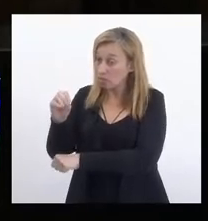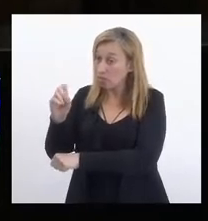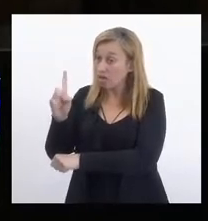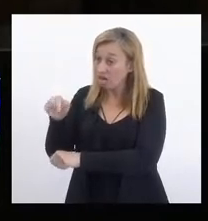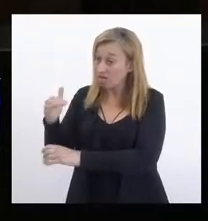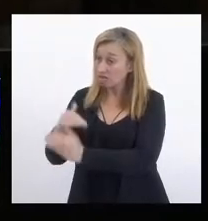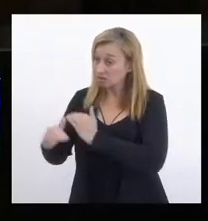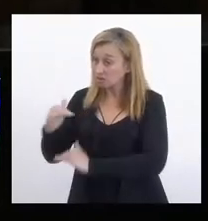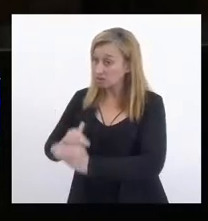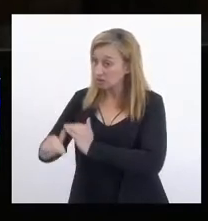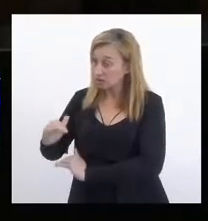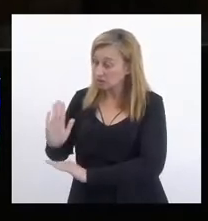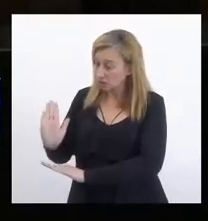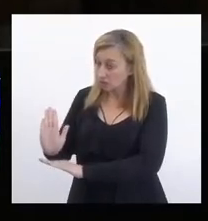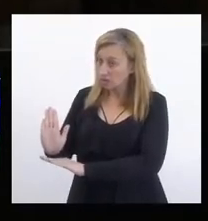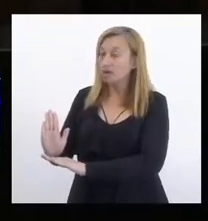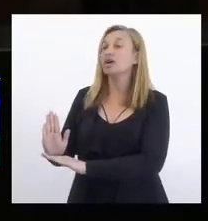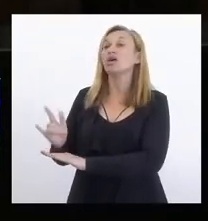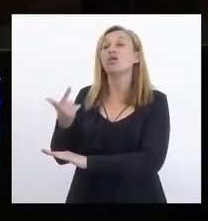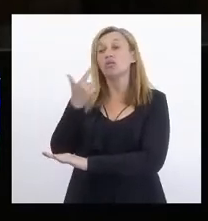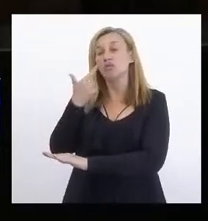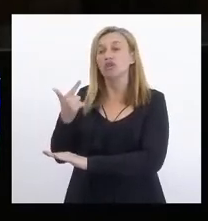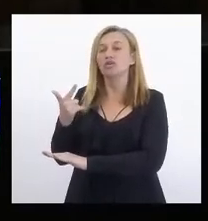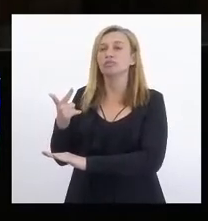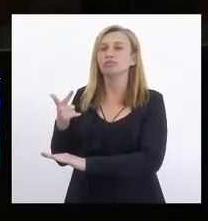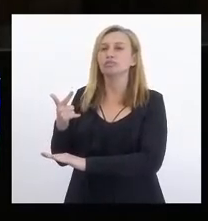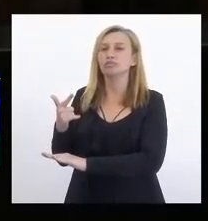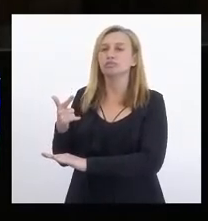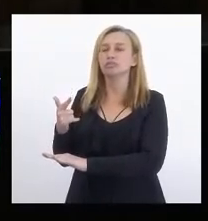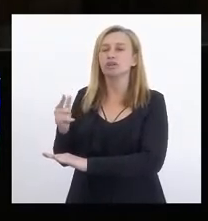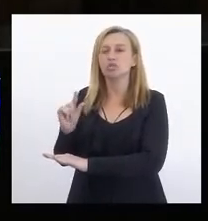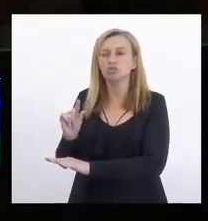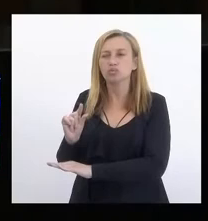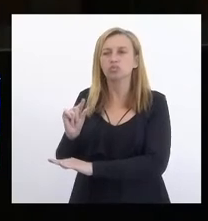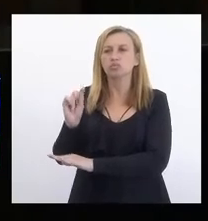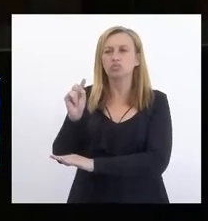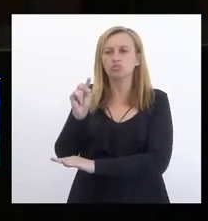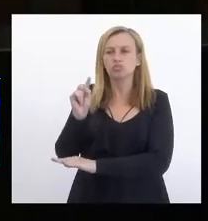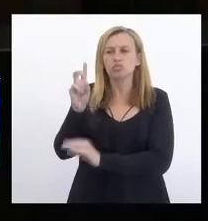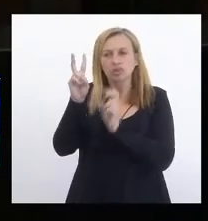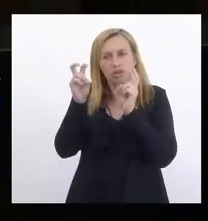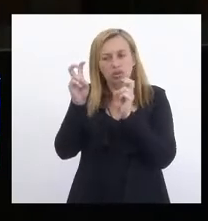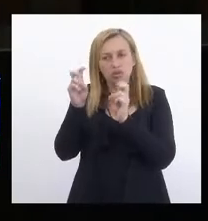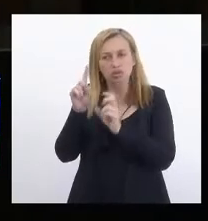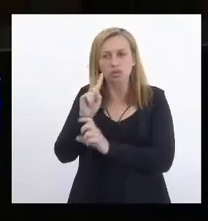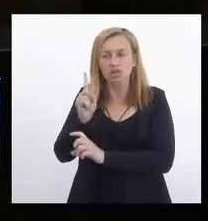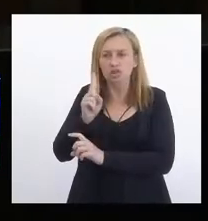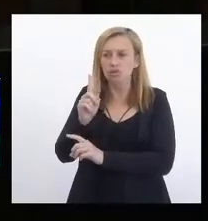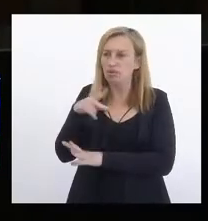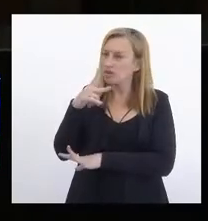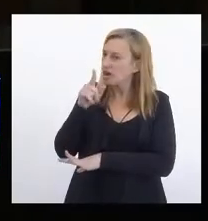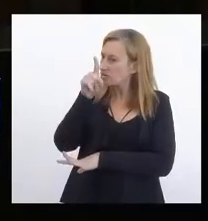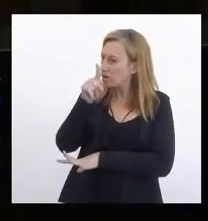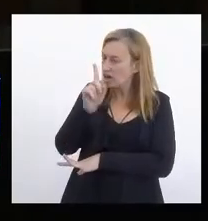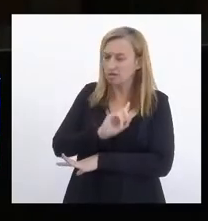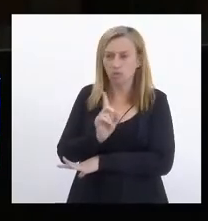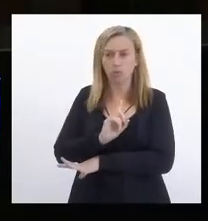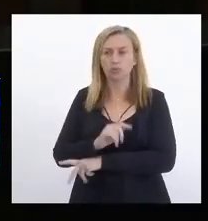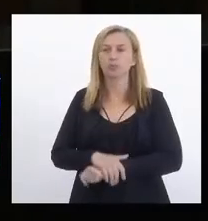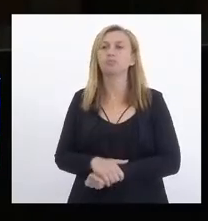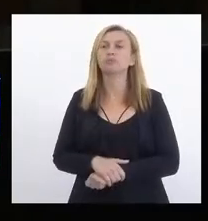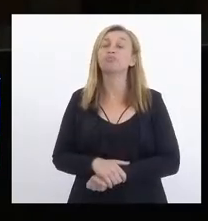Agora, vamos só pegar um aspecto. Esse aspecto não foi abordado lá de forma